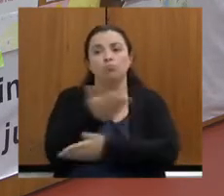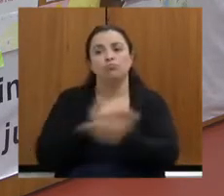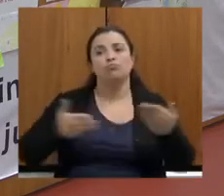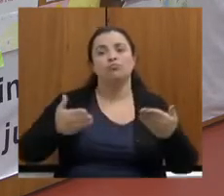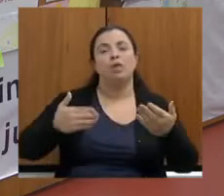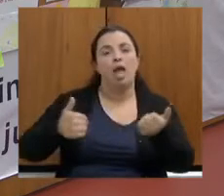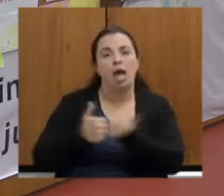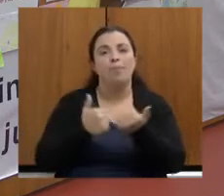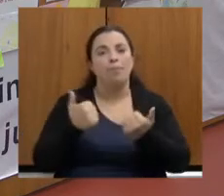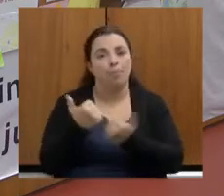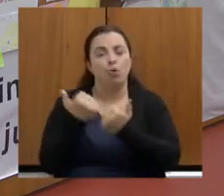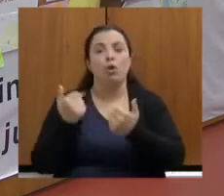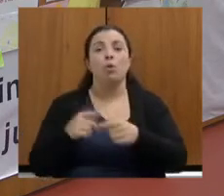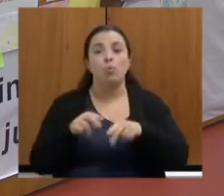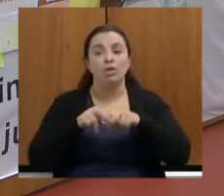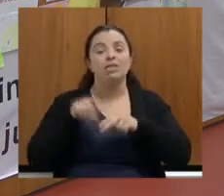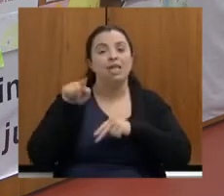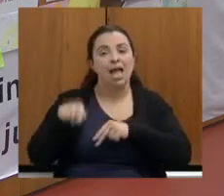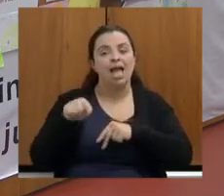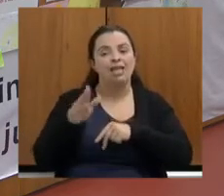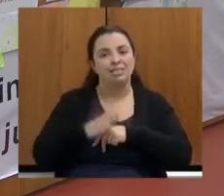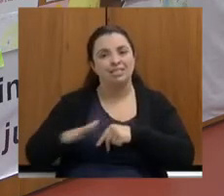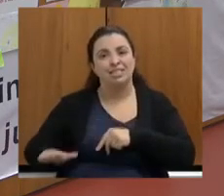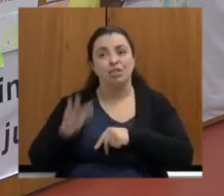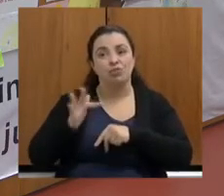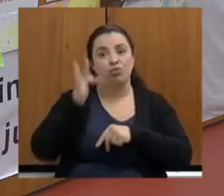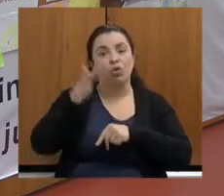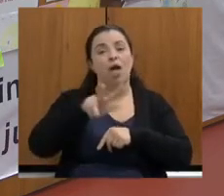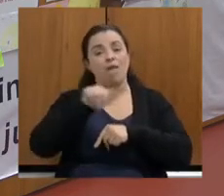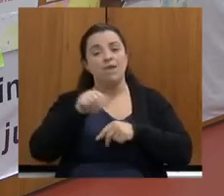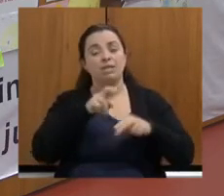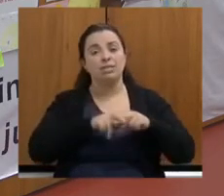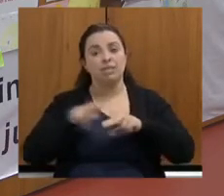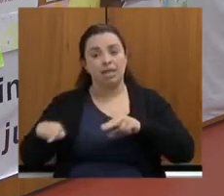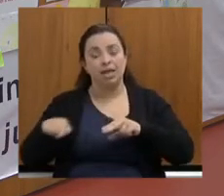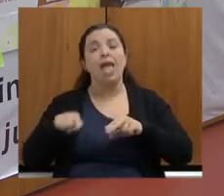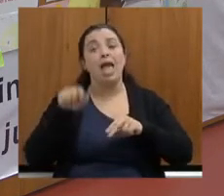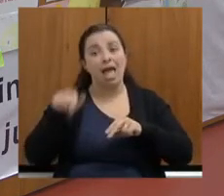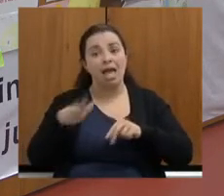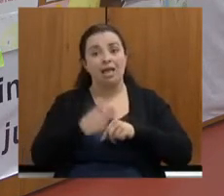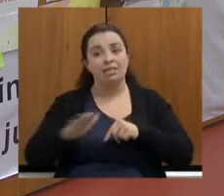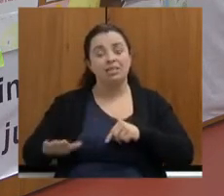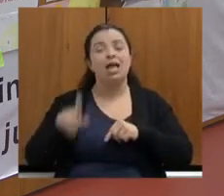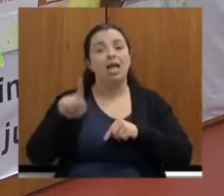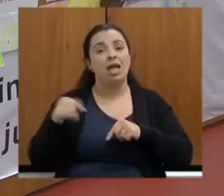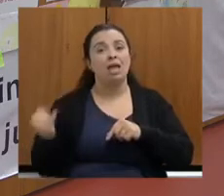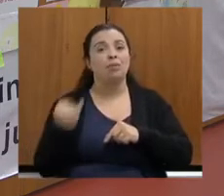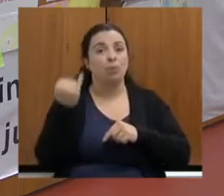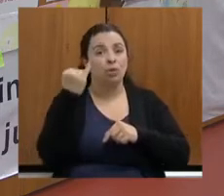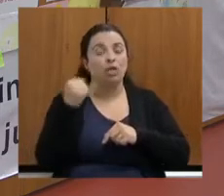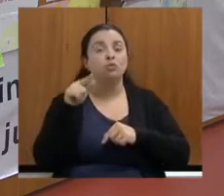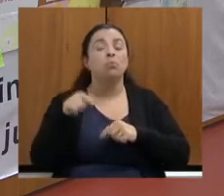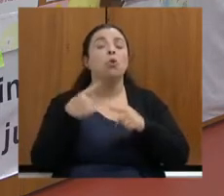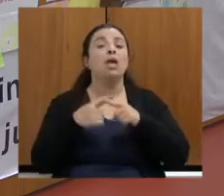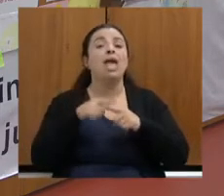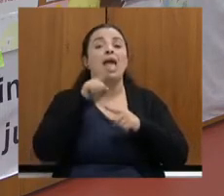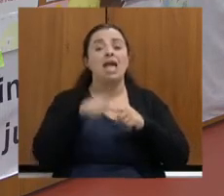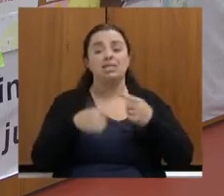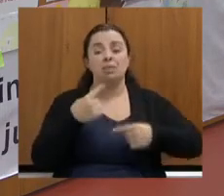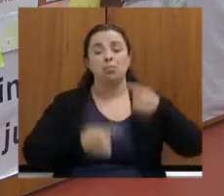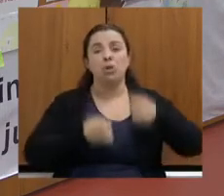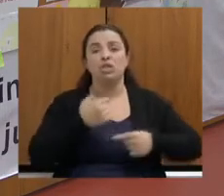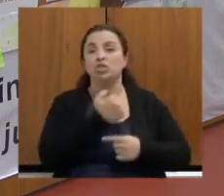nessas cadeiras e vai sentar nessas cadeiras Então essa geração é fundamental para que a gente interrompa esse ciclo de